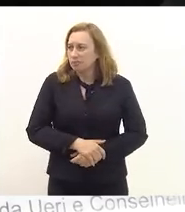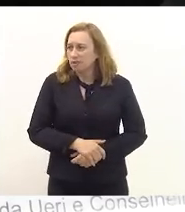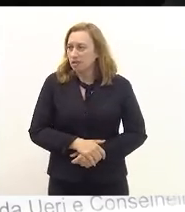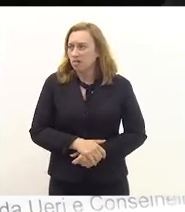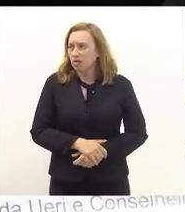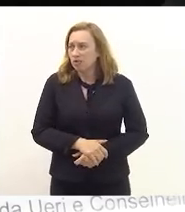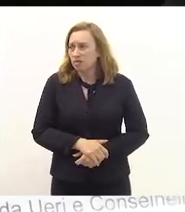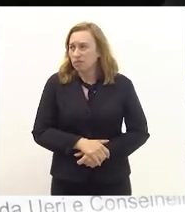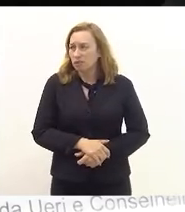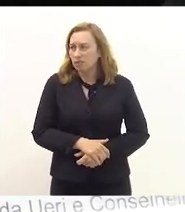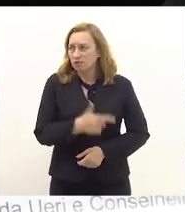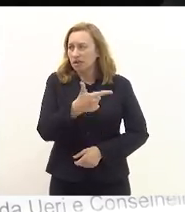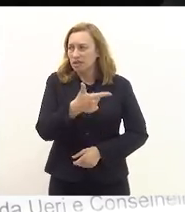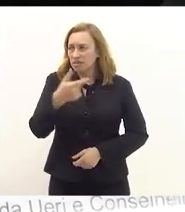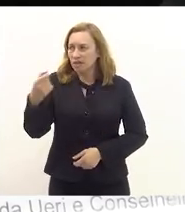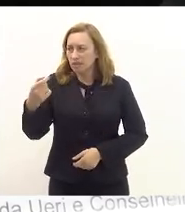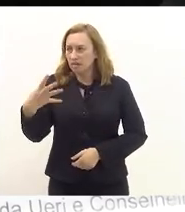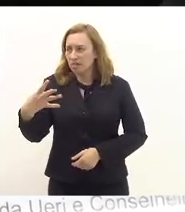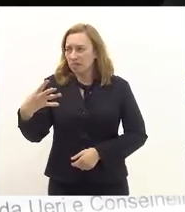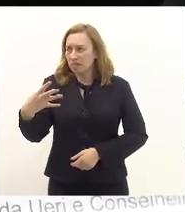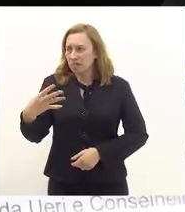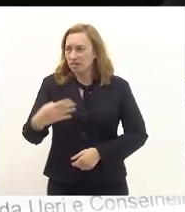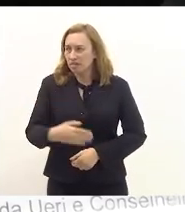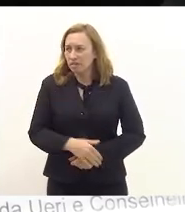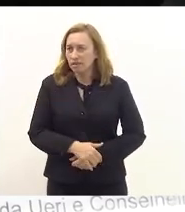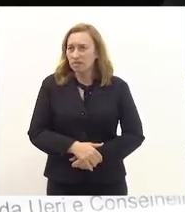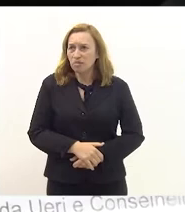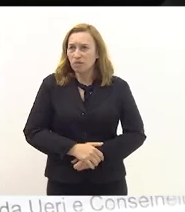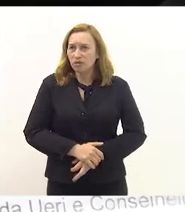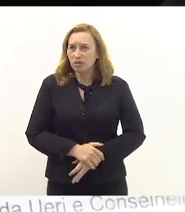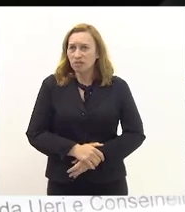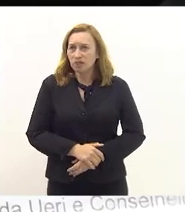conseguir o objetivo de ser presidente da República.